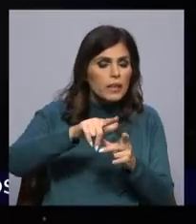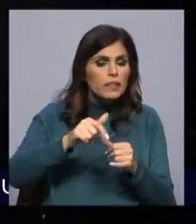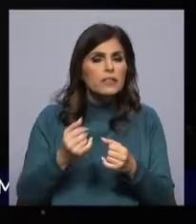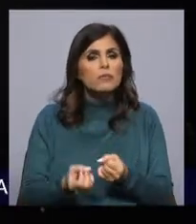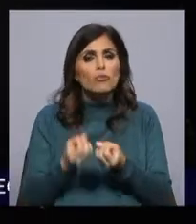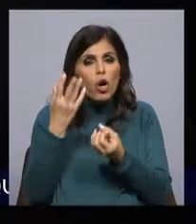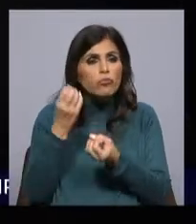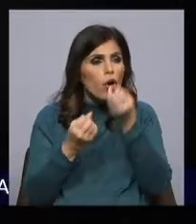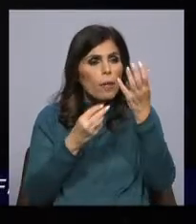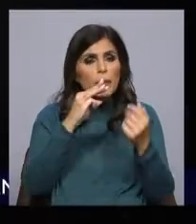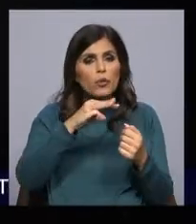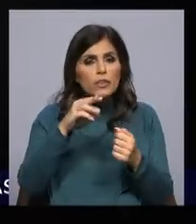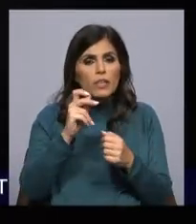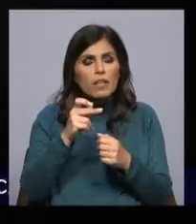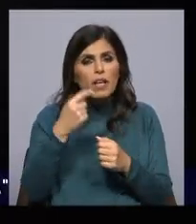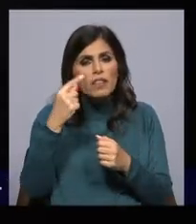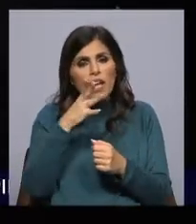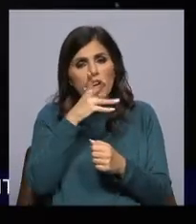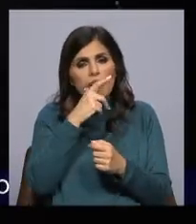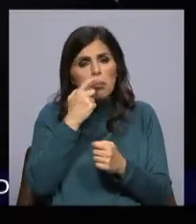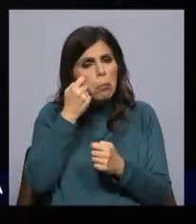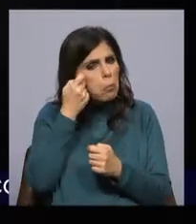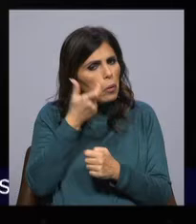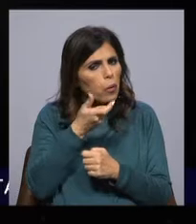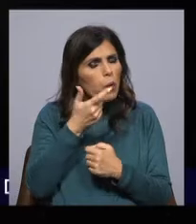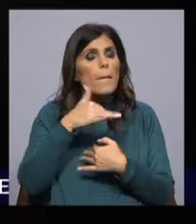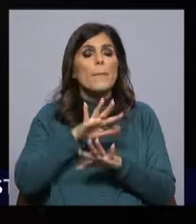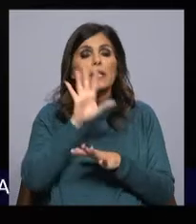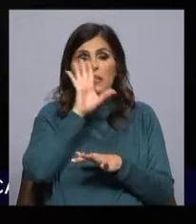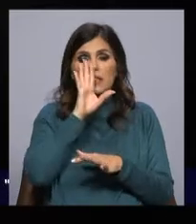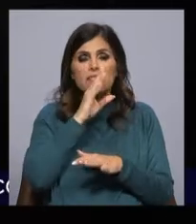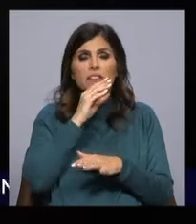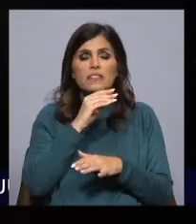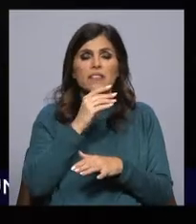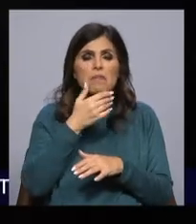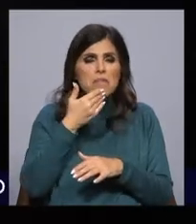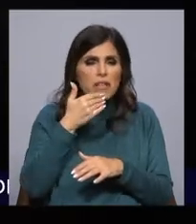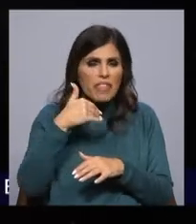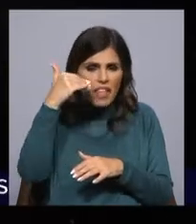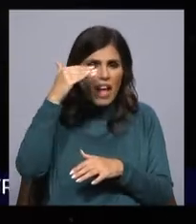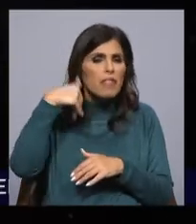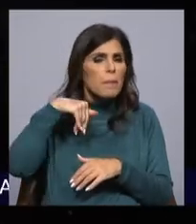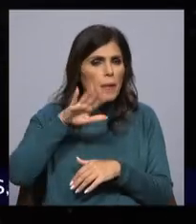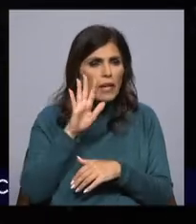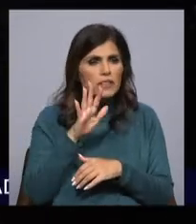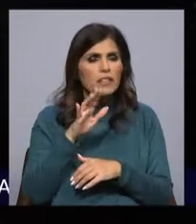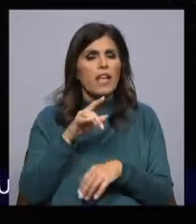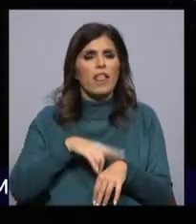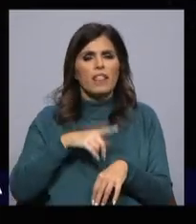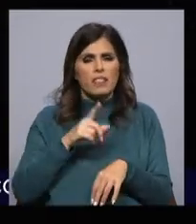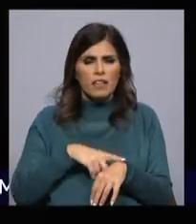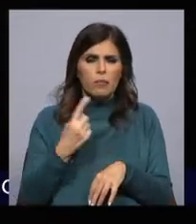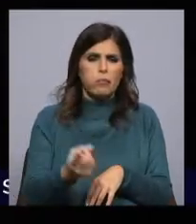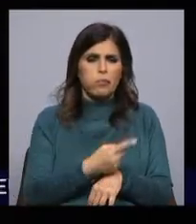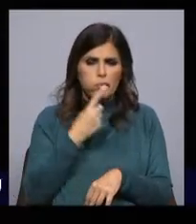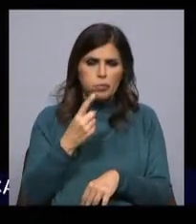eles ainda conservam um calor residual. Mas, quanto mais velhos forem, quer dizer que mais tempo estiveram a arrefecer.